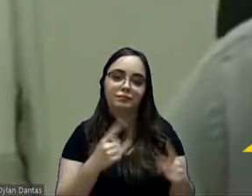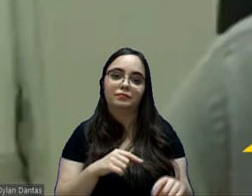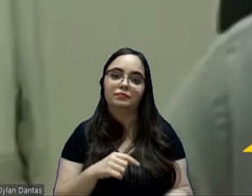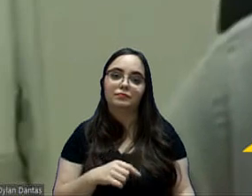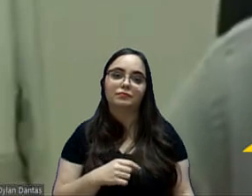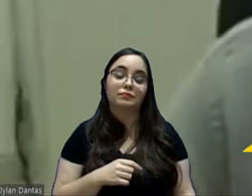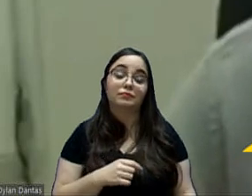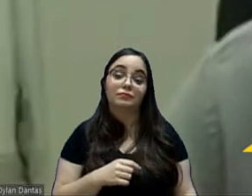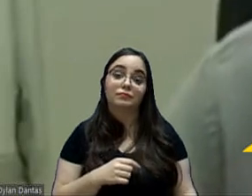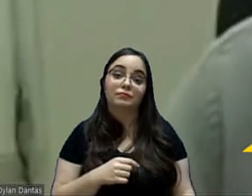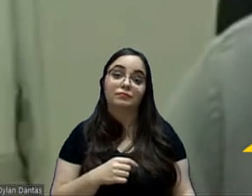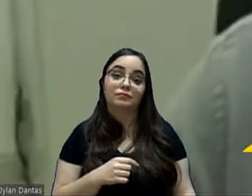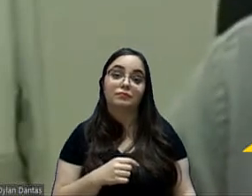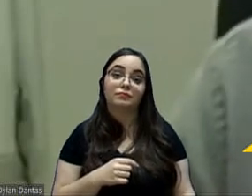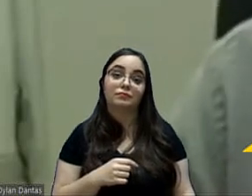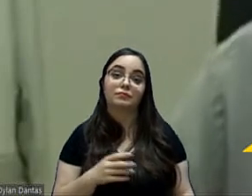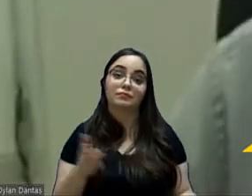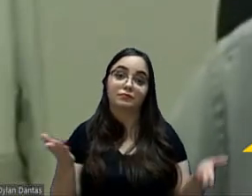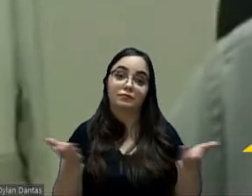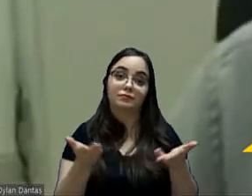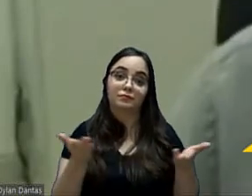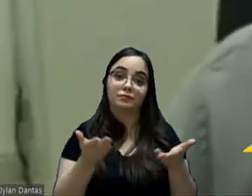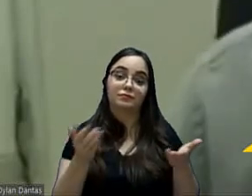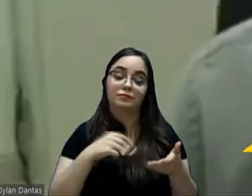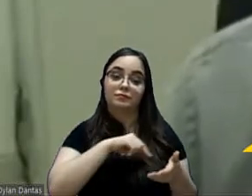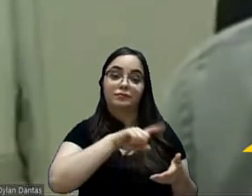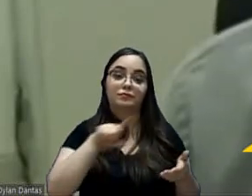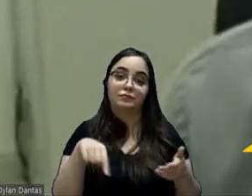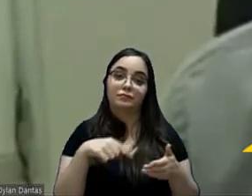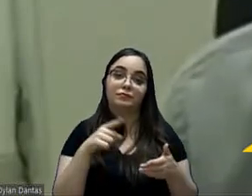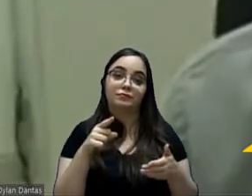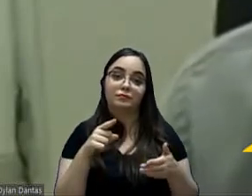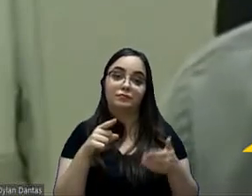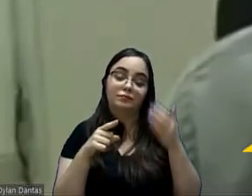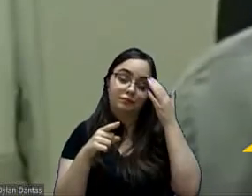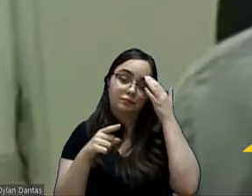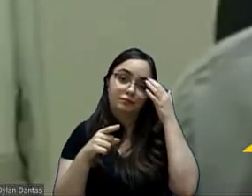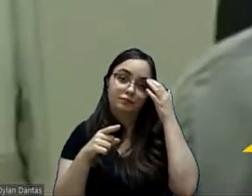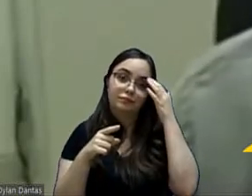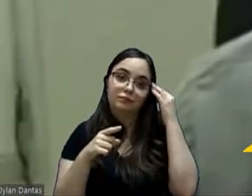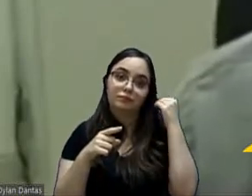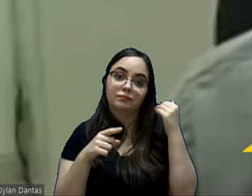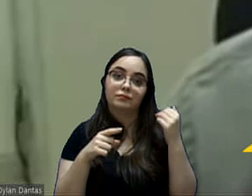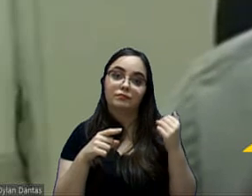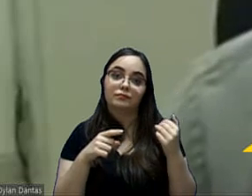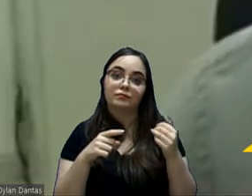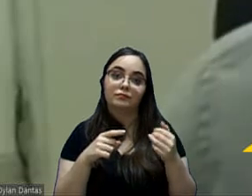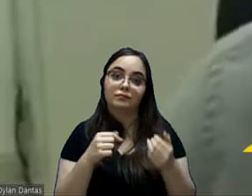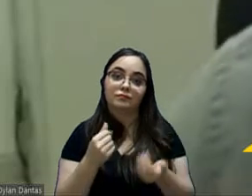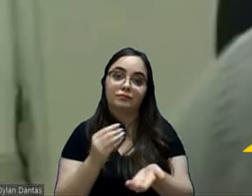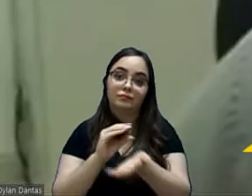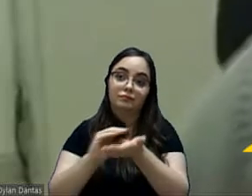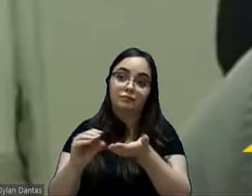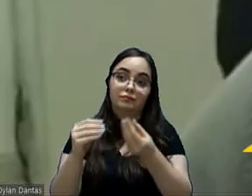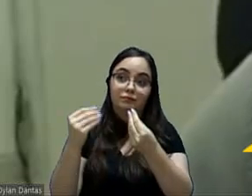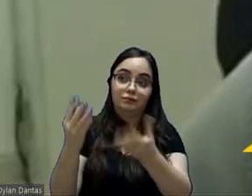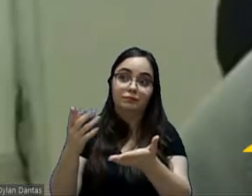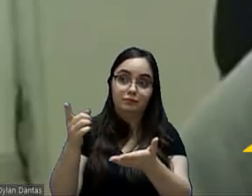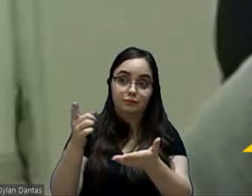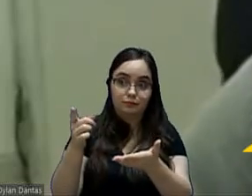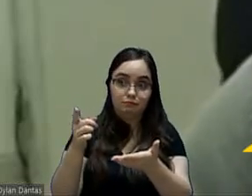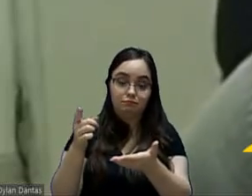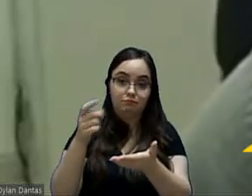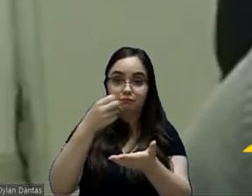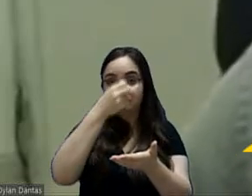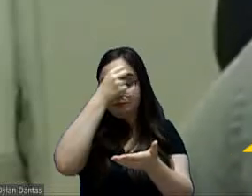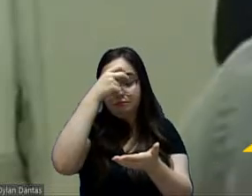engessar nesse momento o Poder Executivo, né, com esses recursos, nós não sabemos prever o dia de